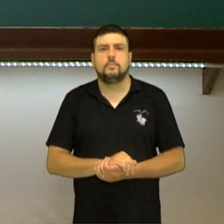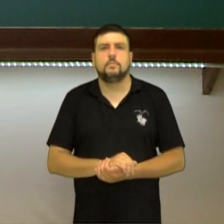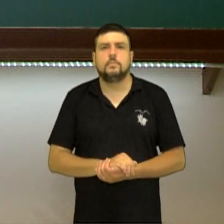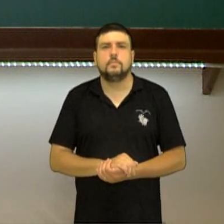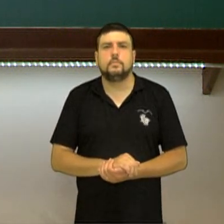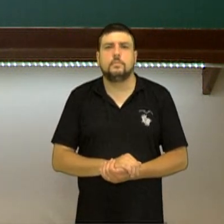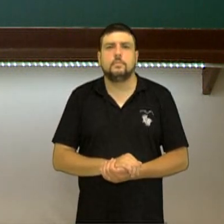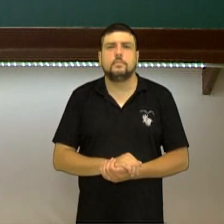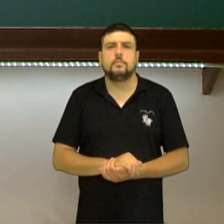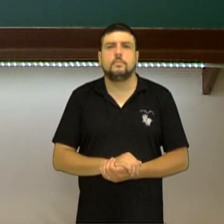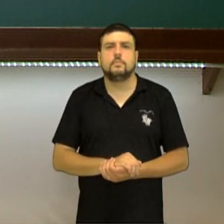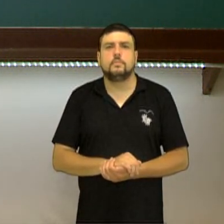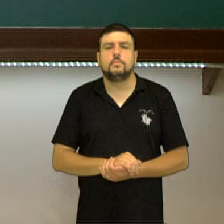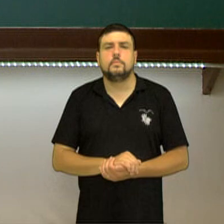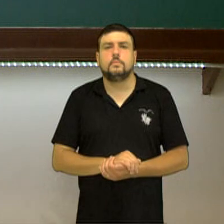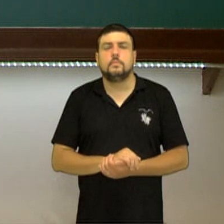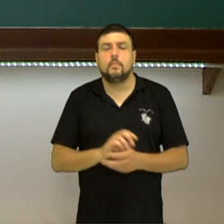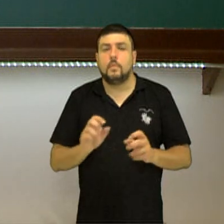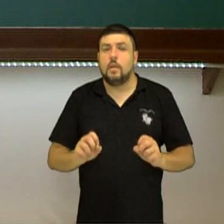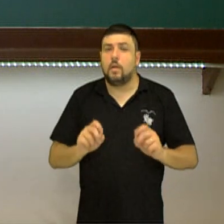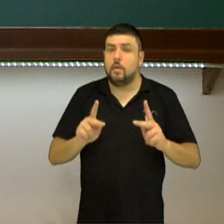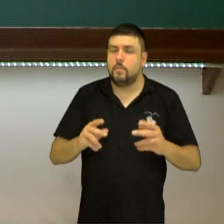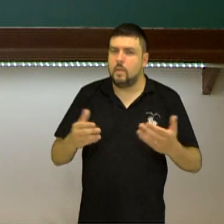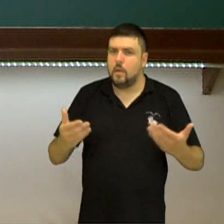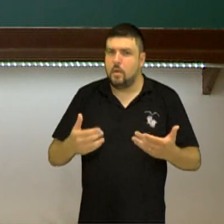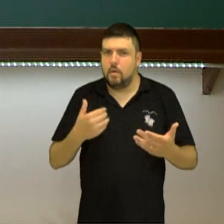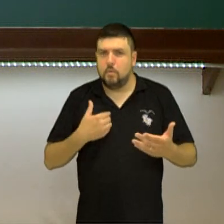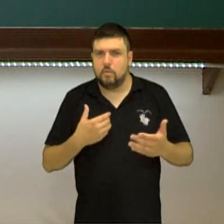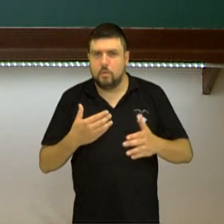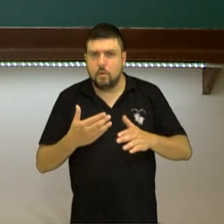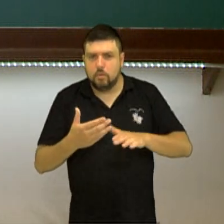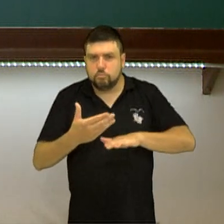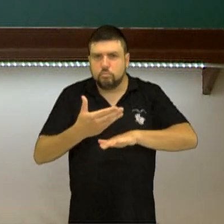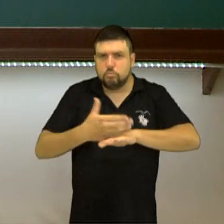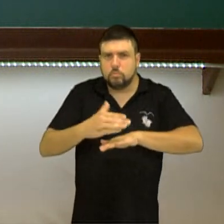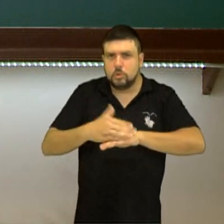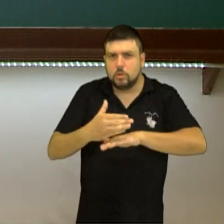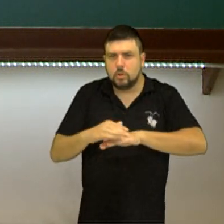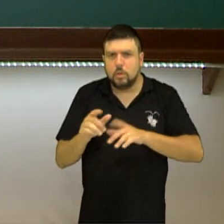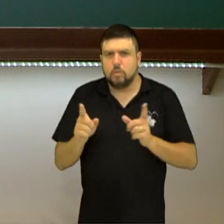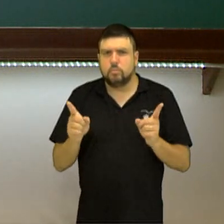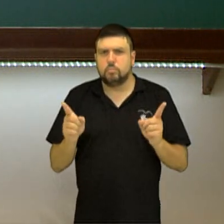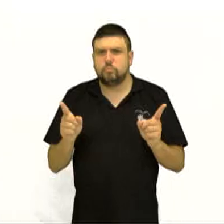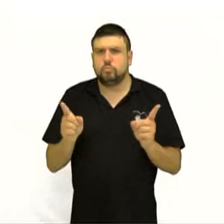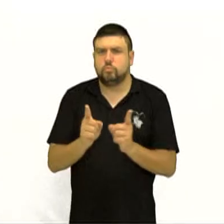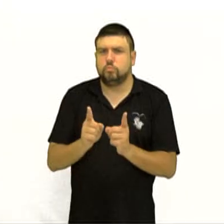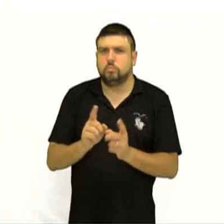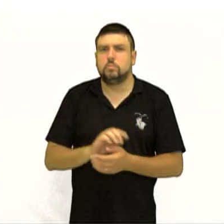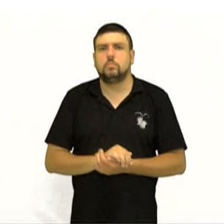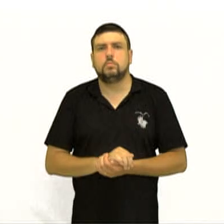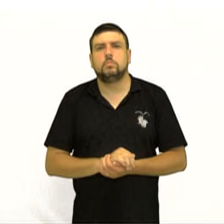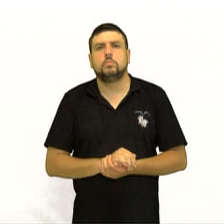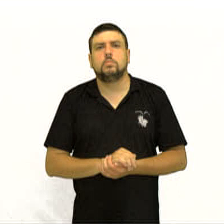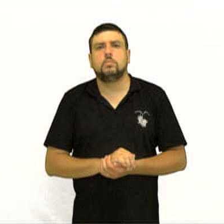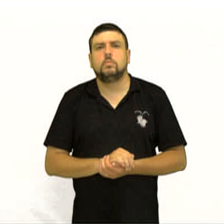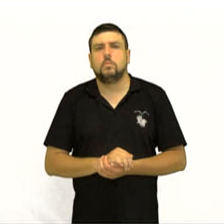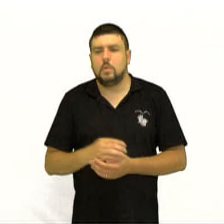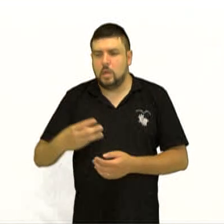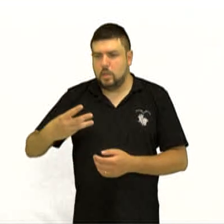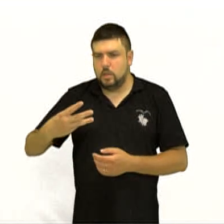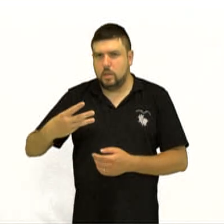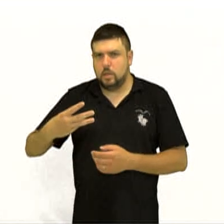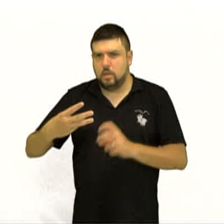Então, 3 é menor que 5, descarta, não faz nada. 0, descarta, não faz nada. 4 é menor que 5? Sim, descarta, não faz